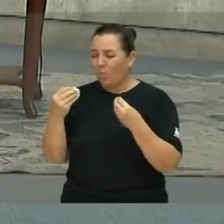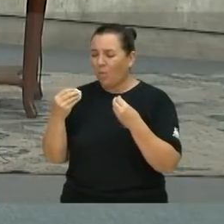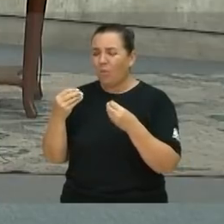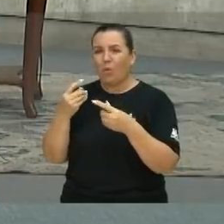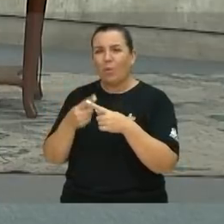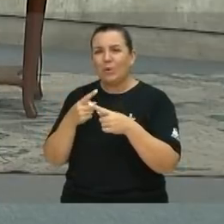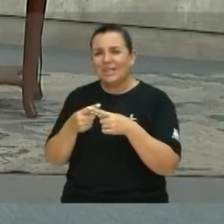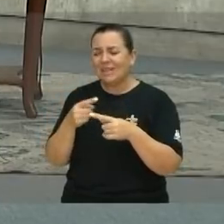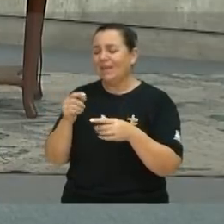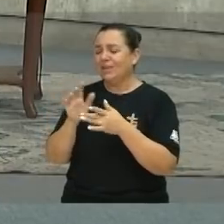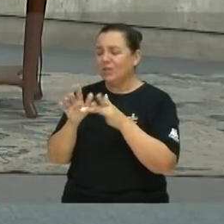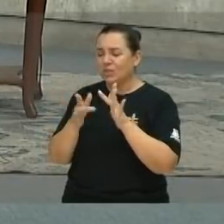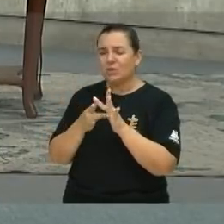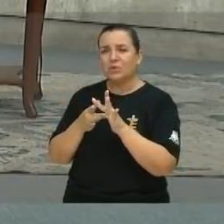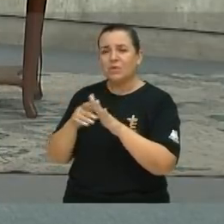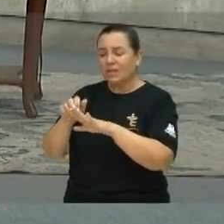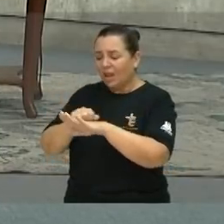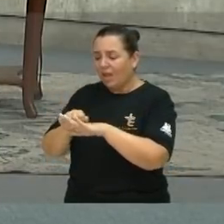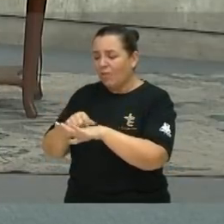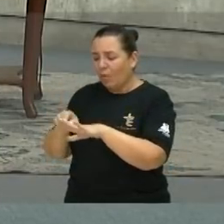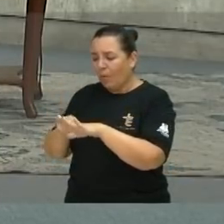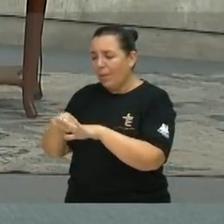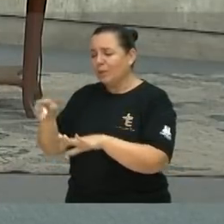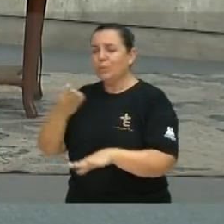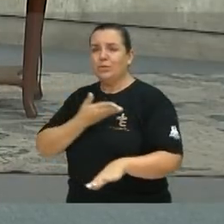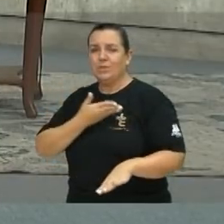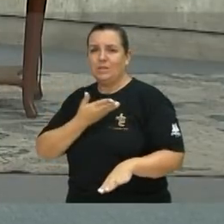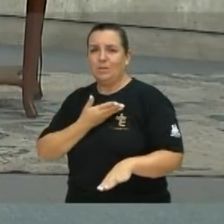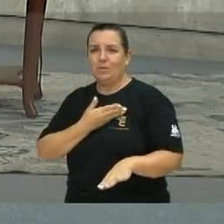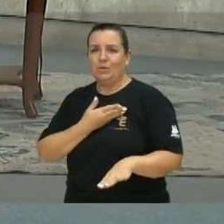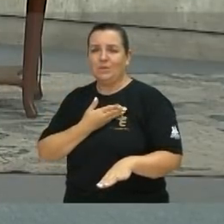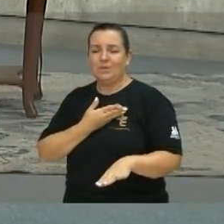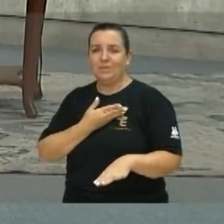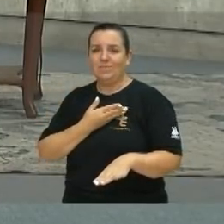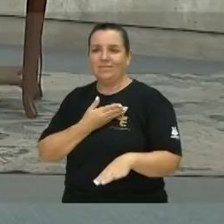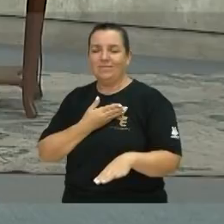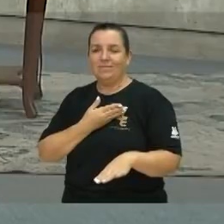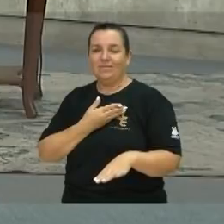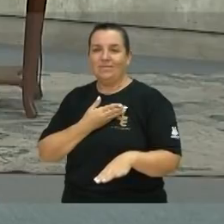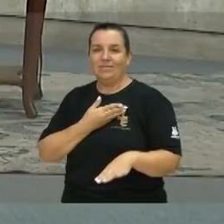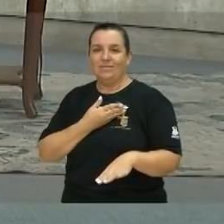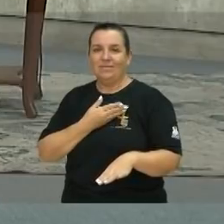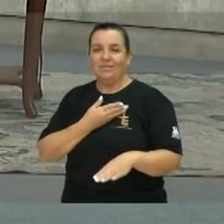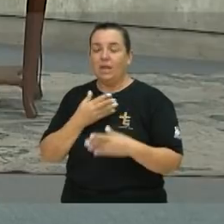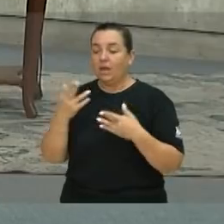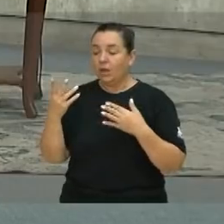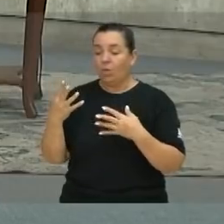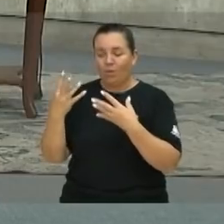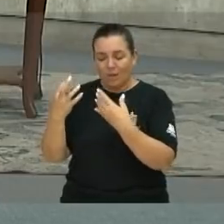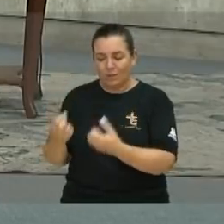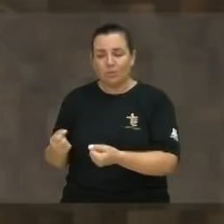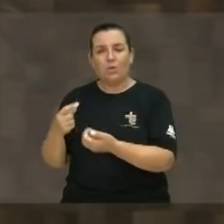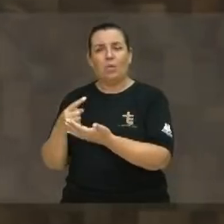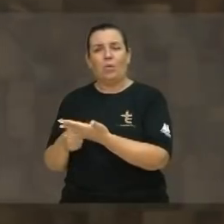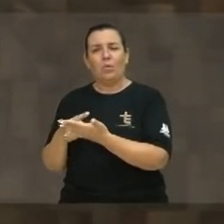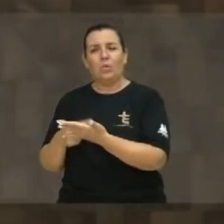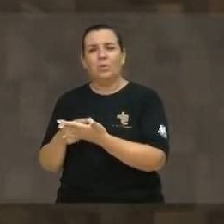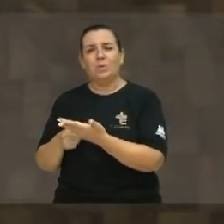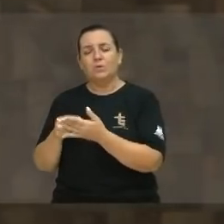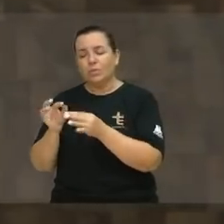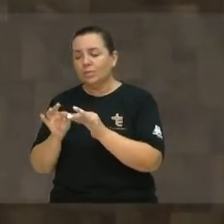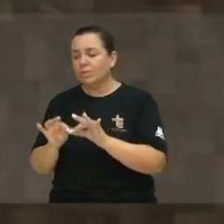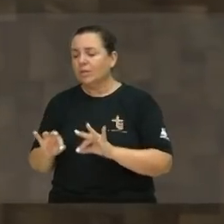discípulo que tem os pés lavados por seu senhor azul meu com primo o compromisso de fogo